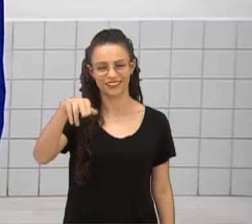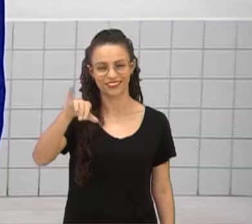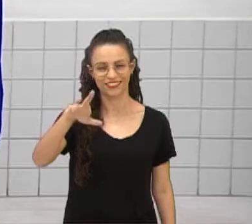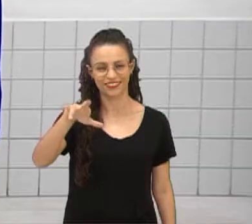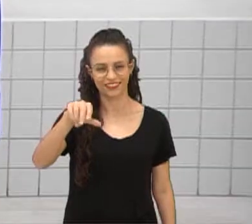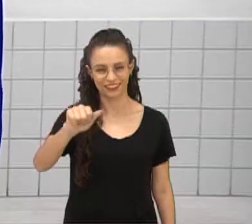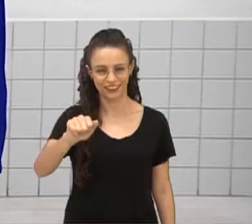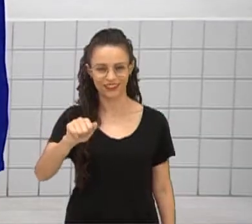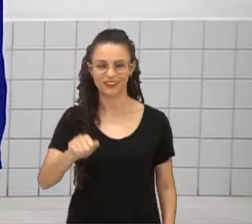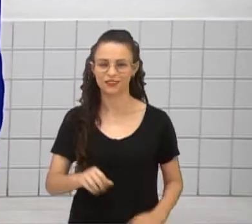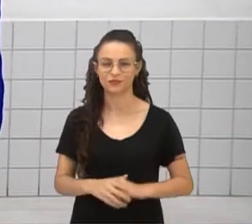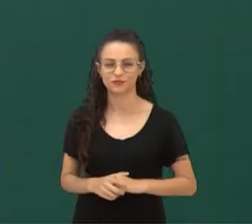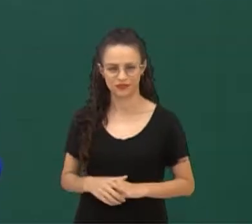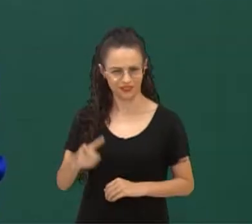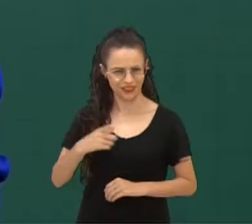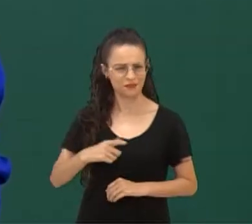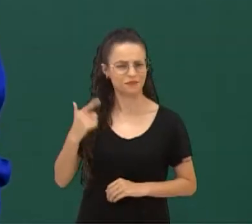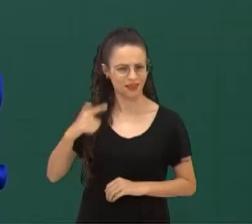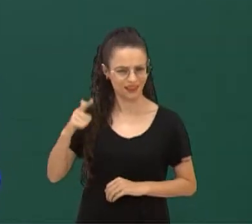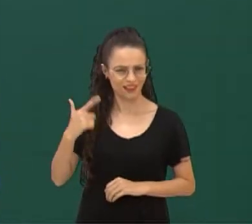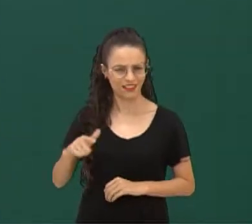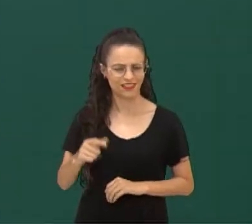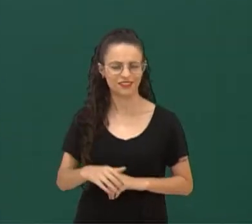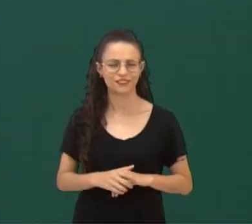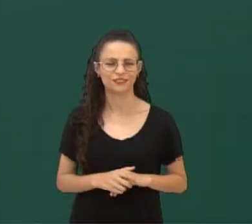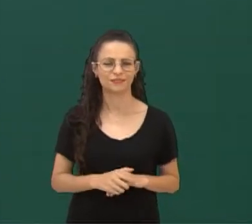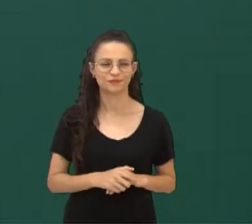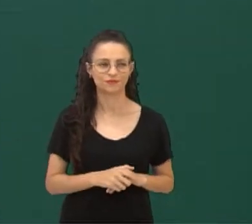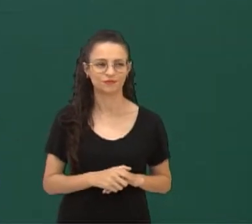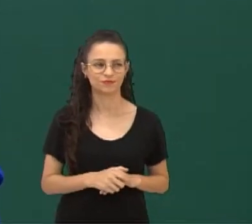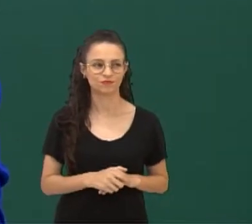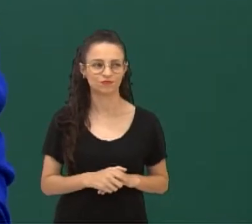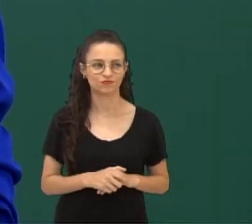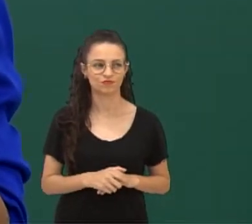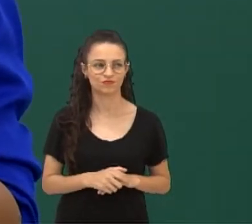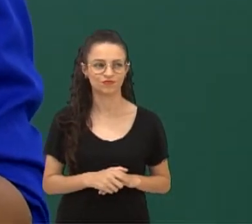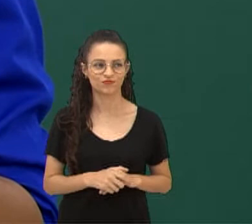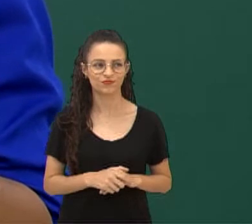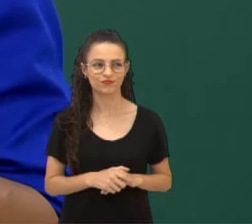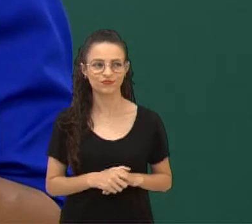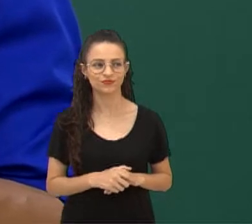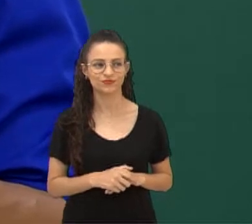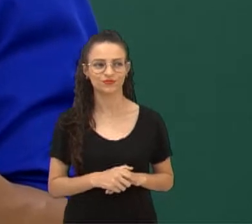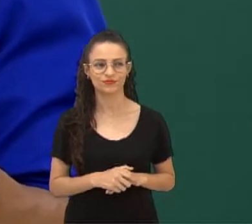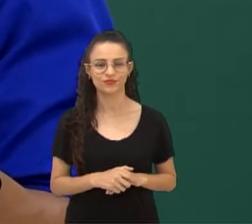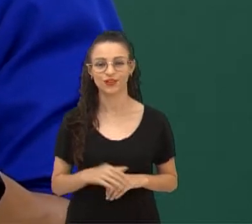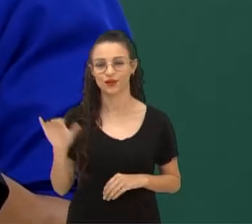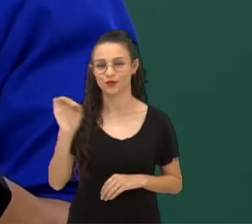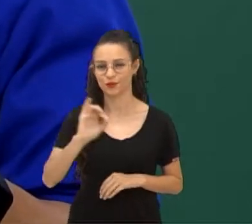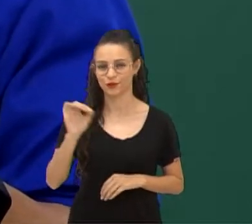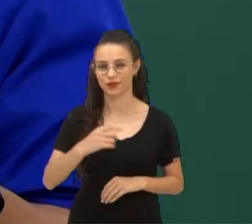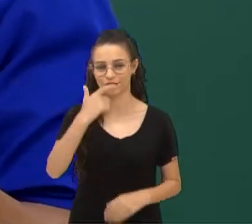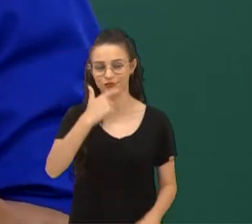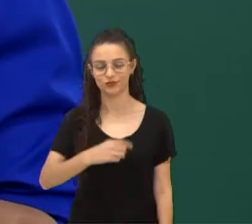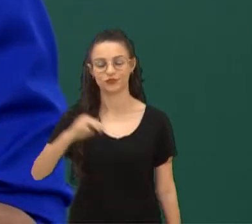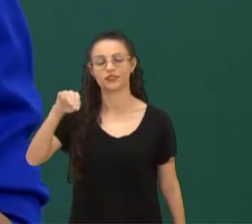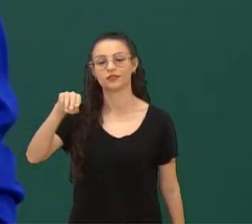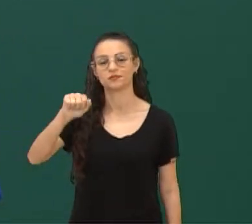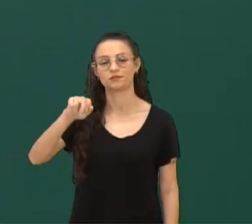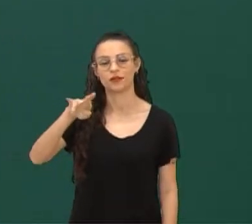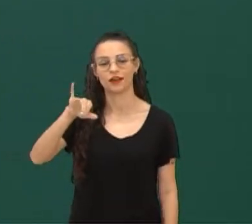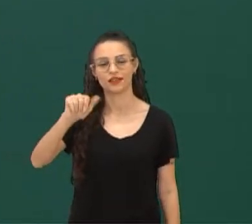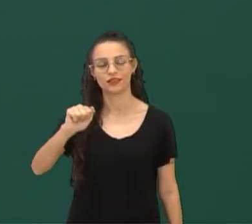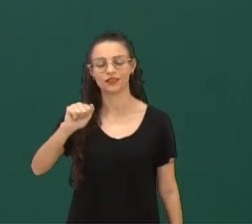coisa teacher posso ler mais que o tempo tá rolando aí né pô Oi é oi eu sou a Maria Luiza